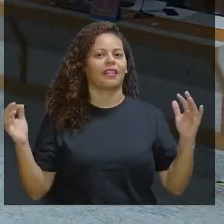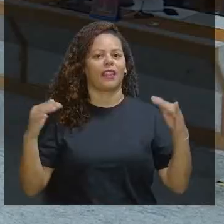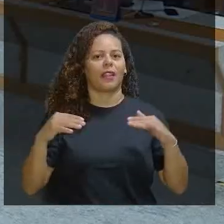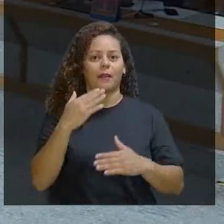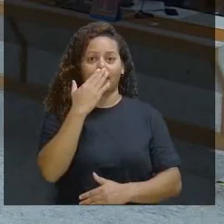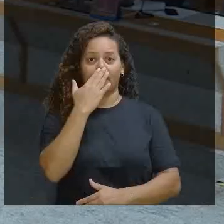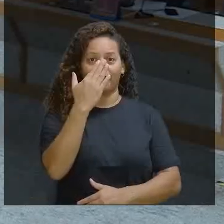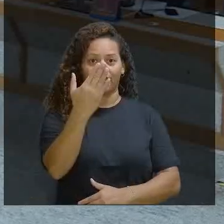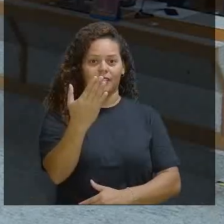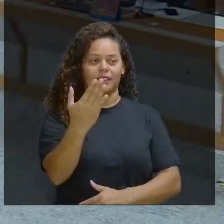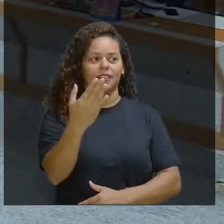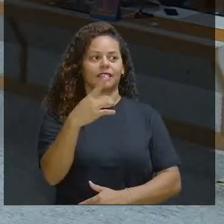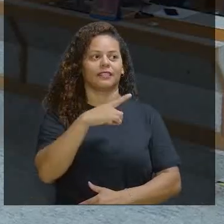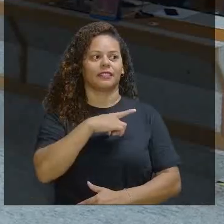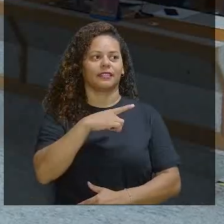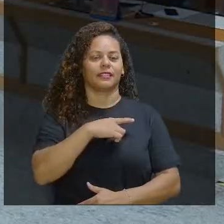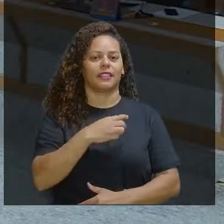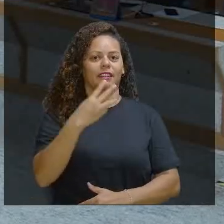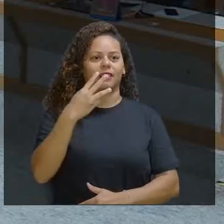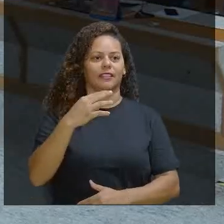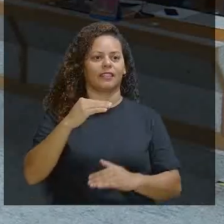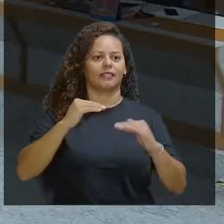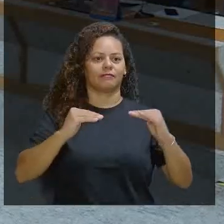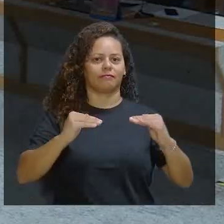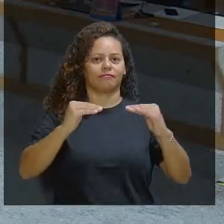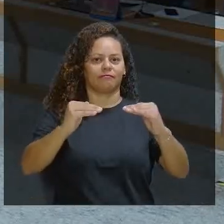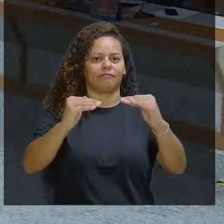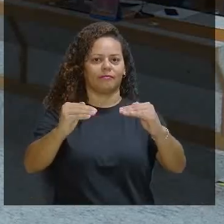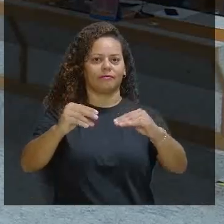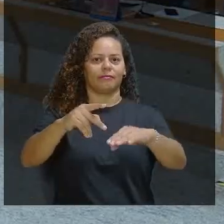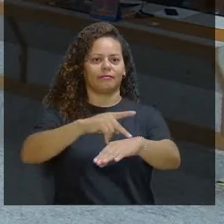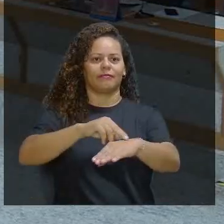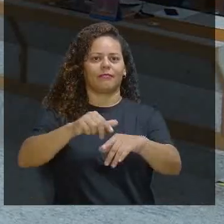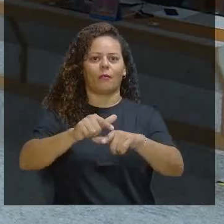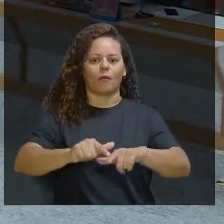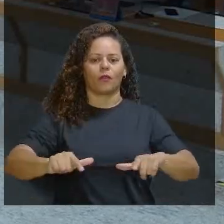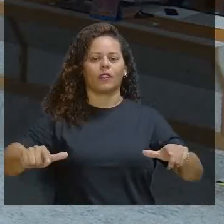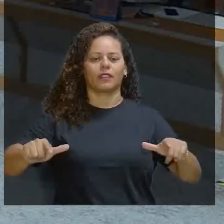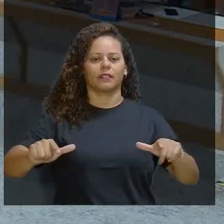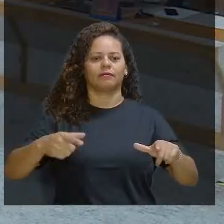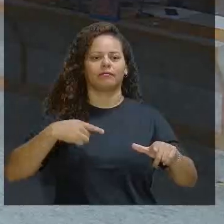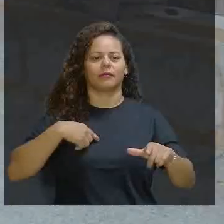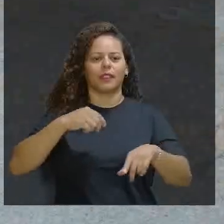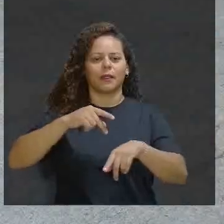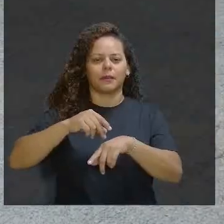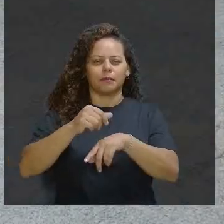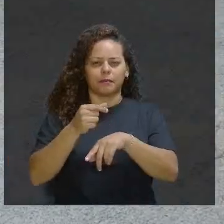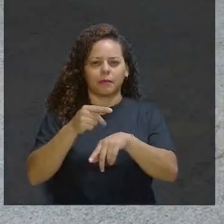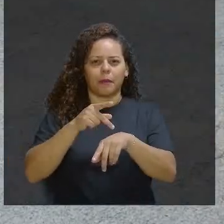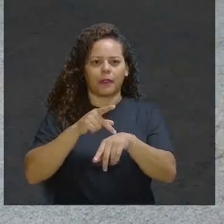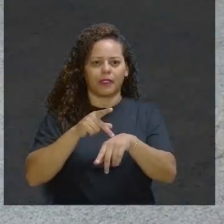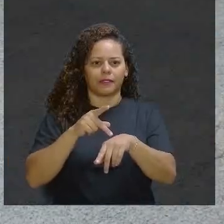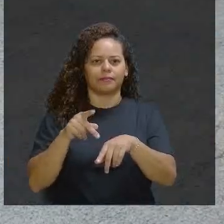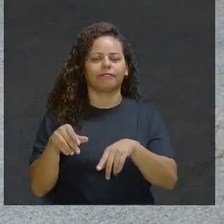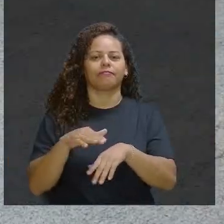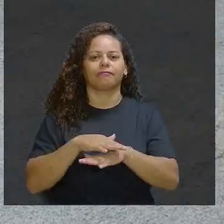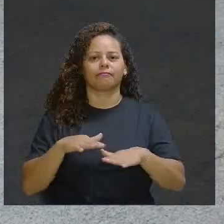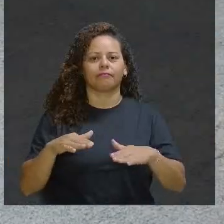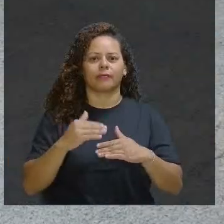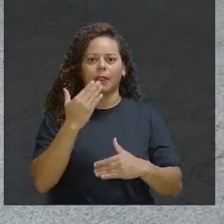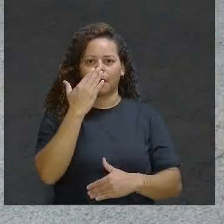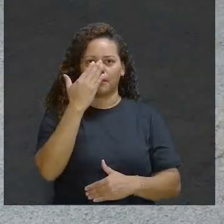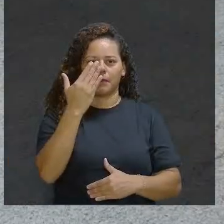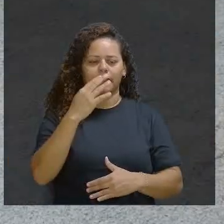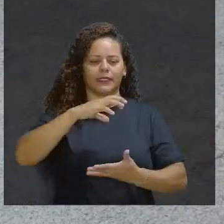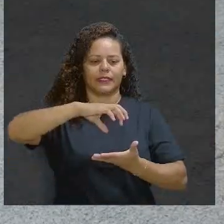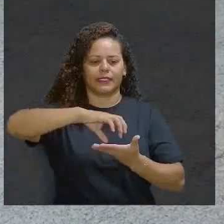do plenário há 3 bancadas em granito cinza com pigmentos pretos. A bancada central é a